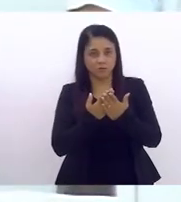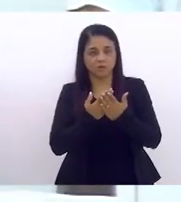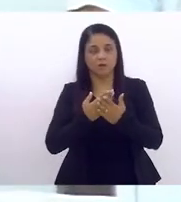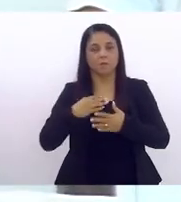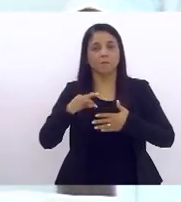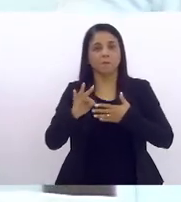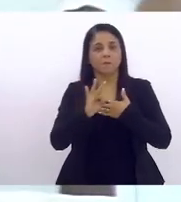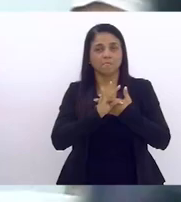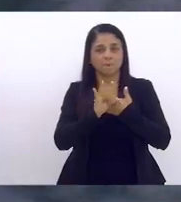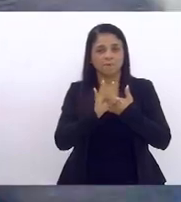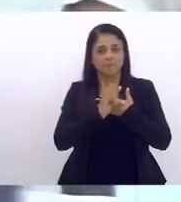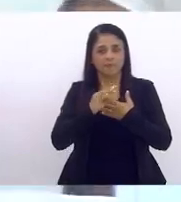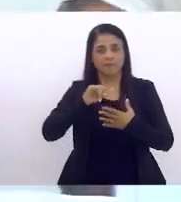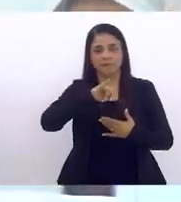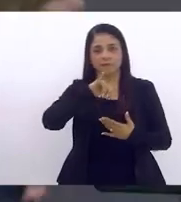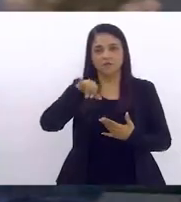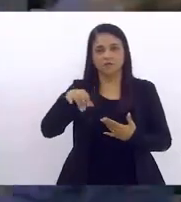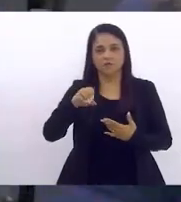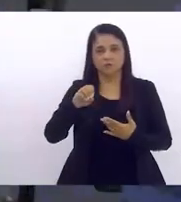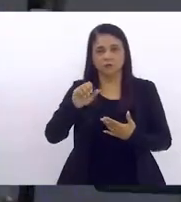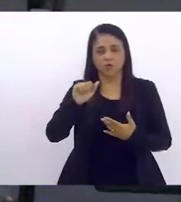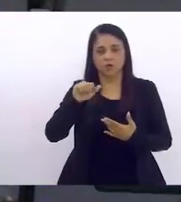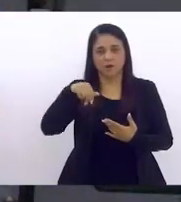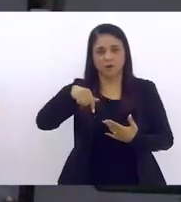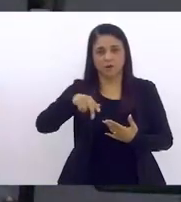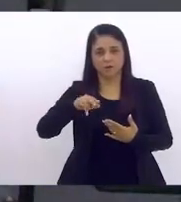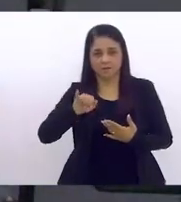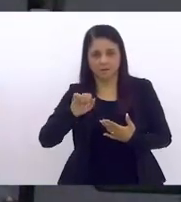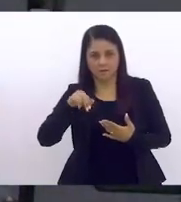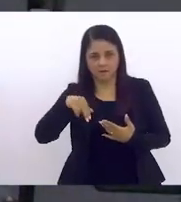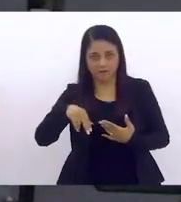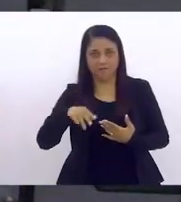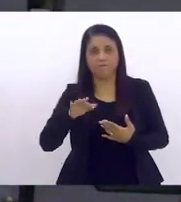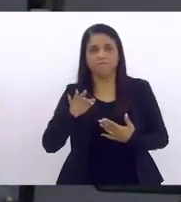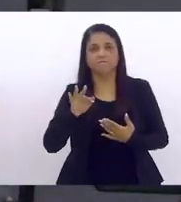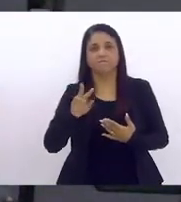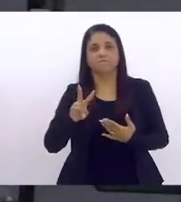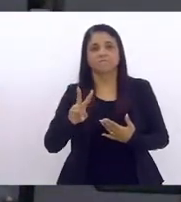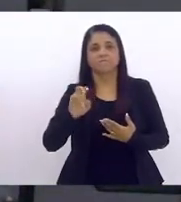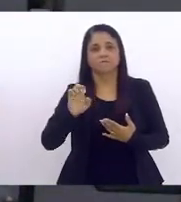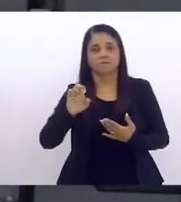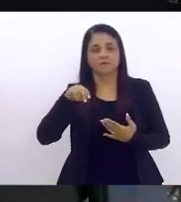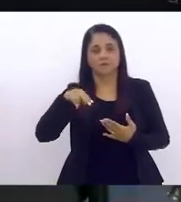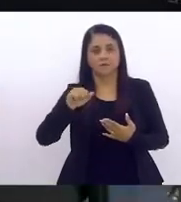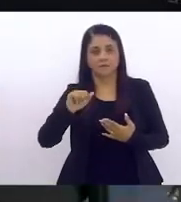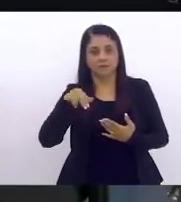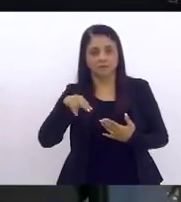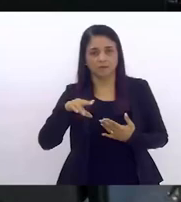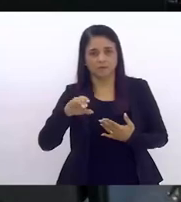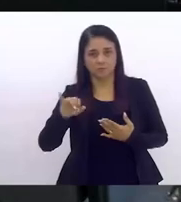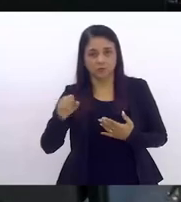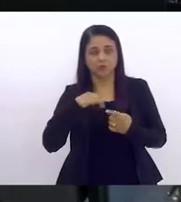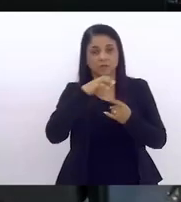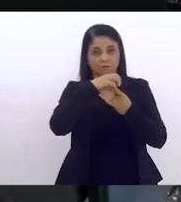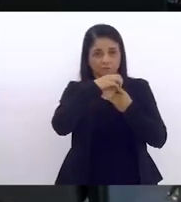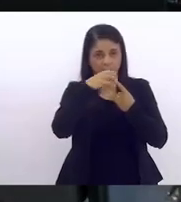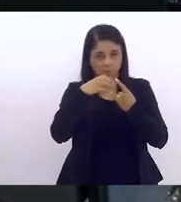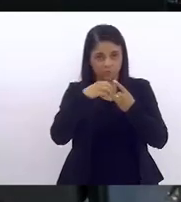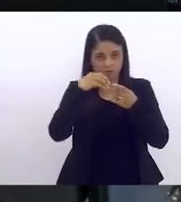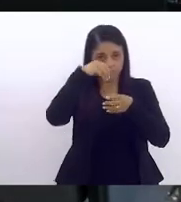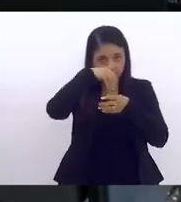Politécnica de Saúde, Joaquim Venâncio, da Fiocruz. Fiocruz sempre presente.